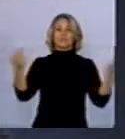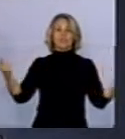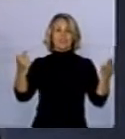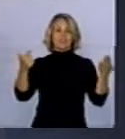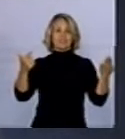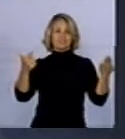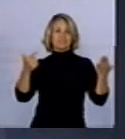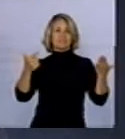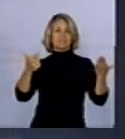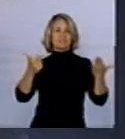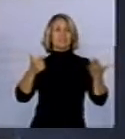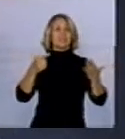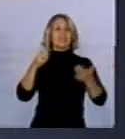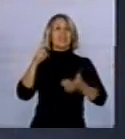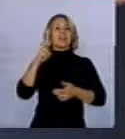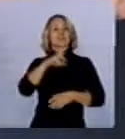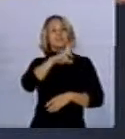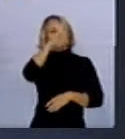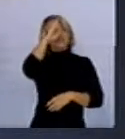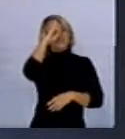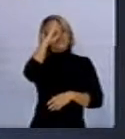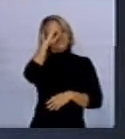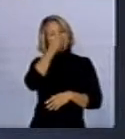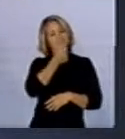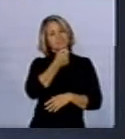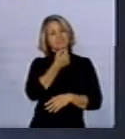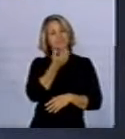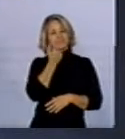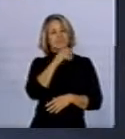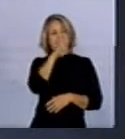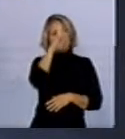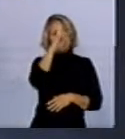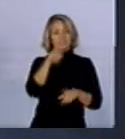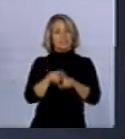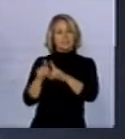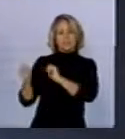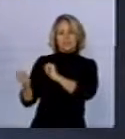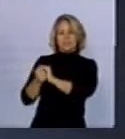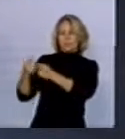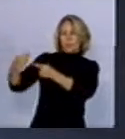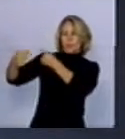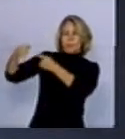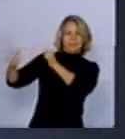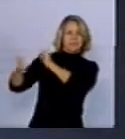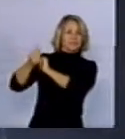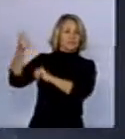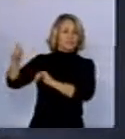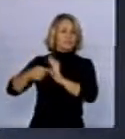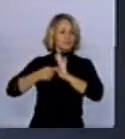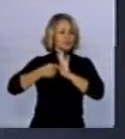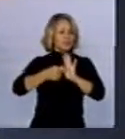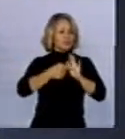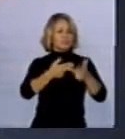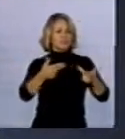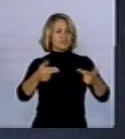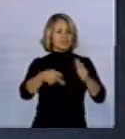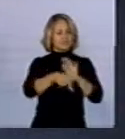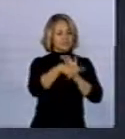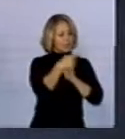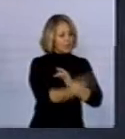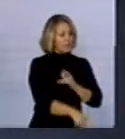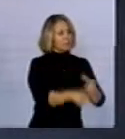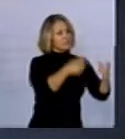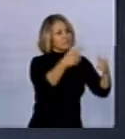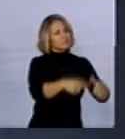O jornal do meio-dia, que compete com o jornal produzido pelas grandes operadoras e que traz notícias locais, que traz questões